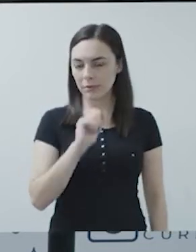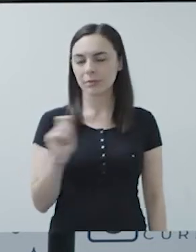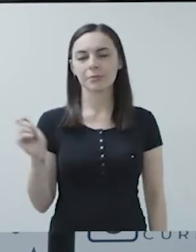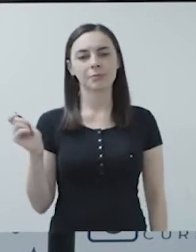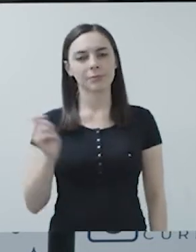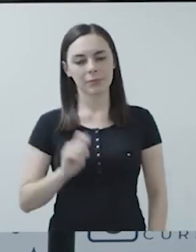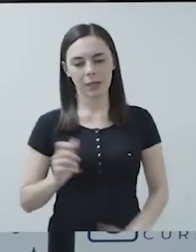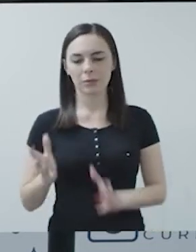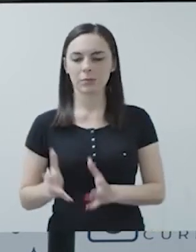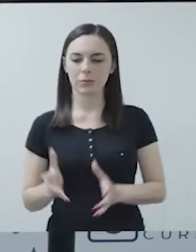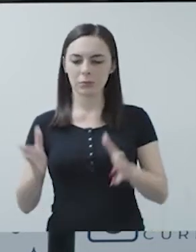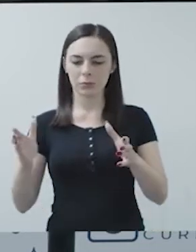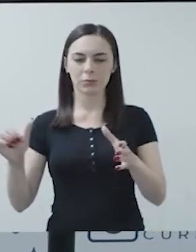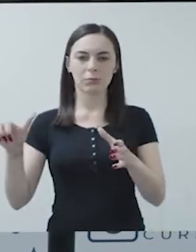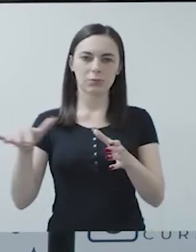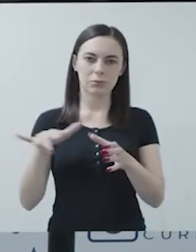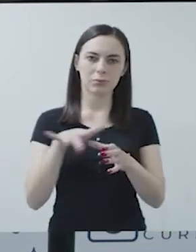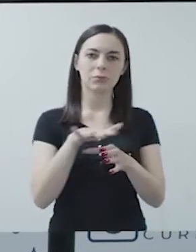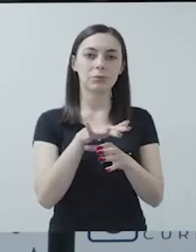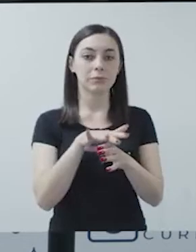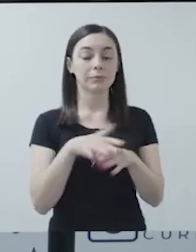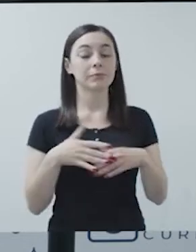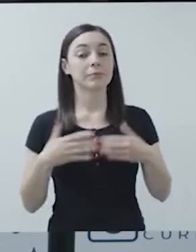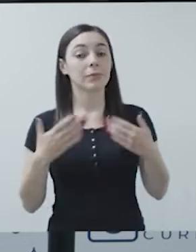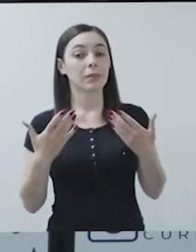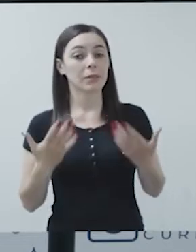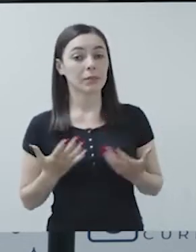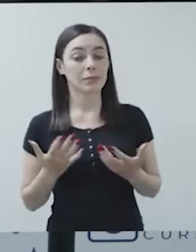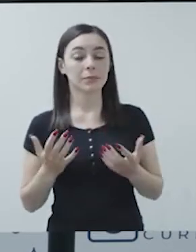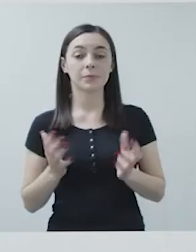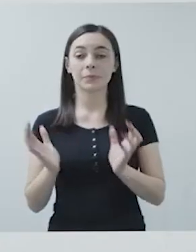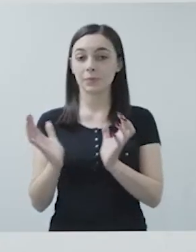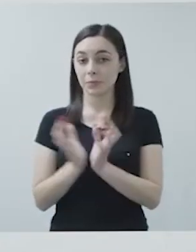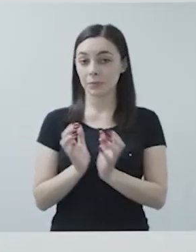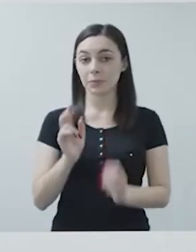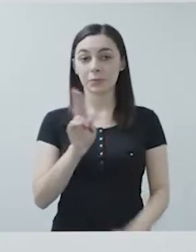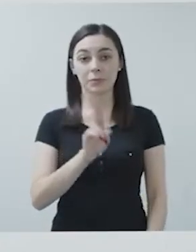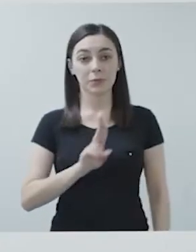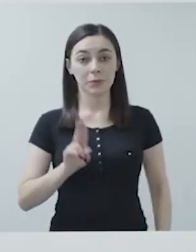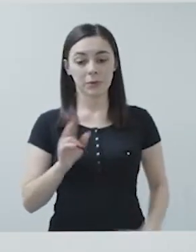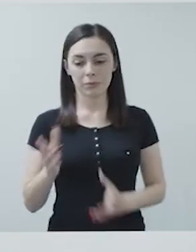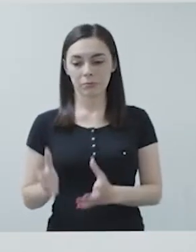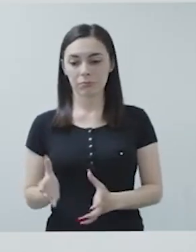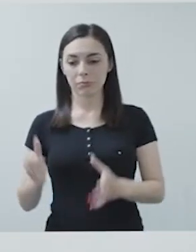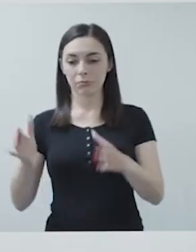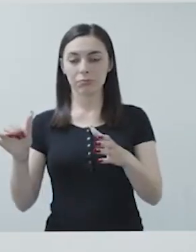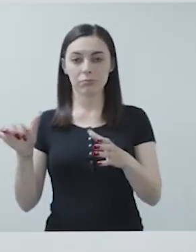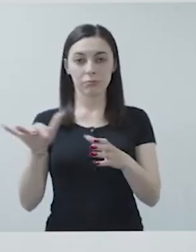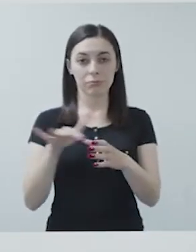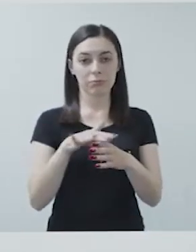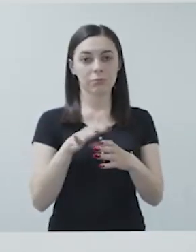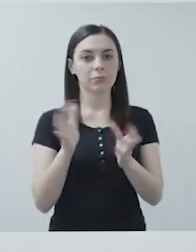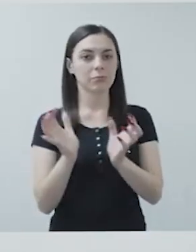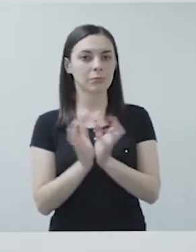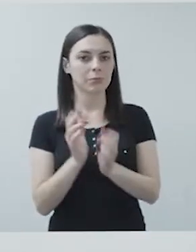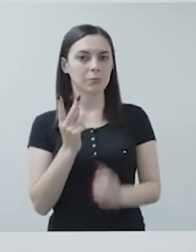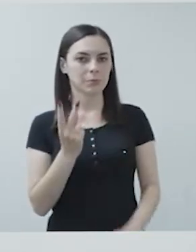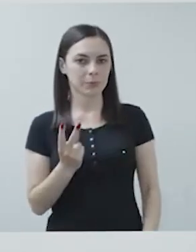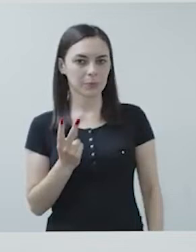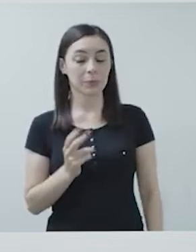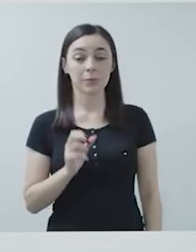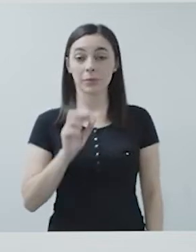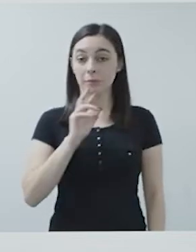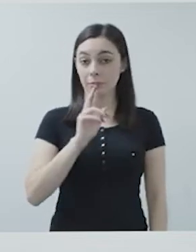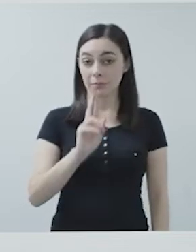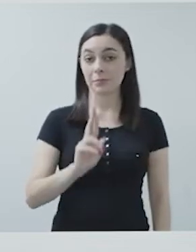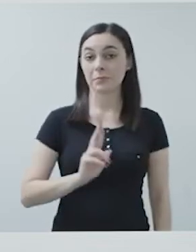conseguir encher o balde, né? Então, o conjunto que nós vamos usar para encher o balde de suco é o conjunto número 2. Se